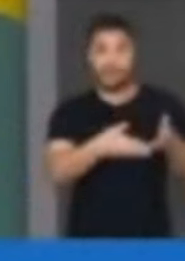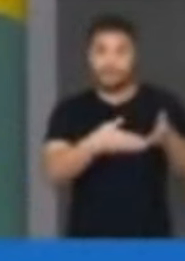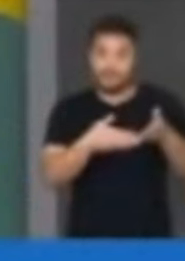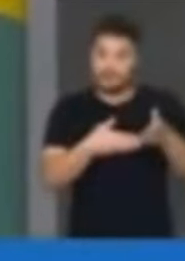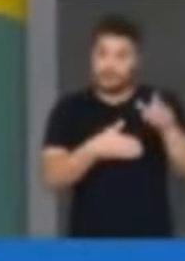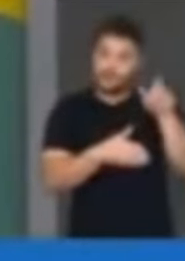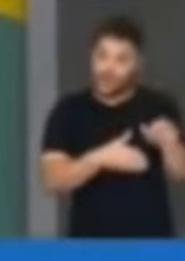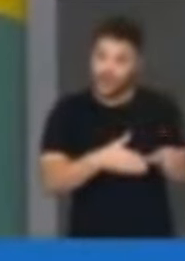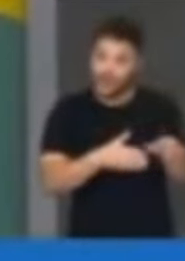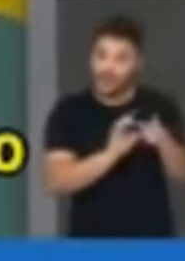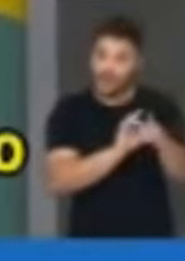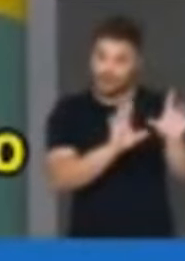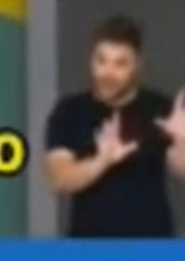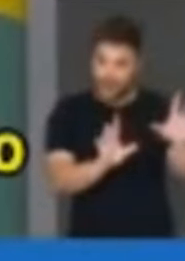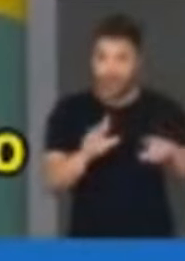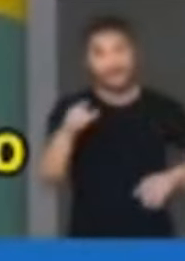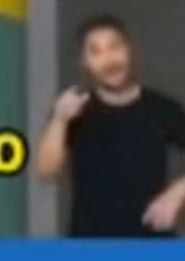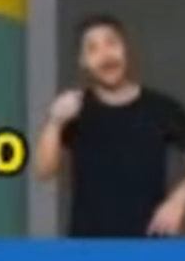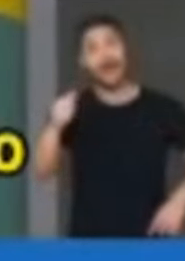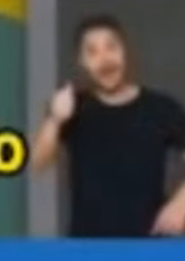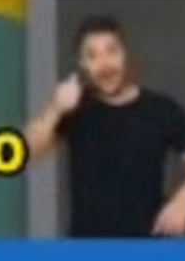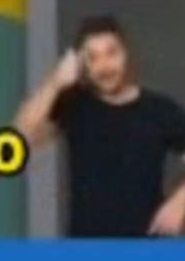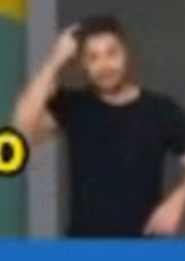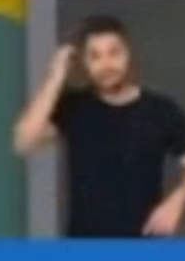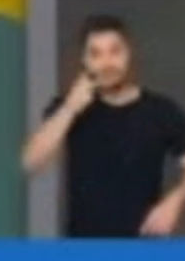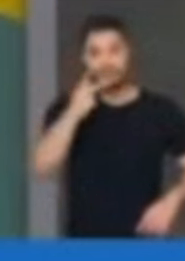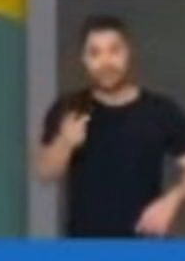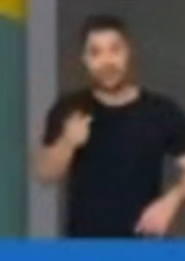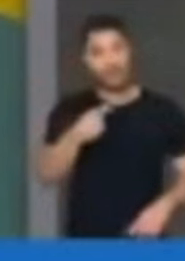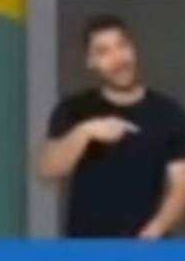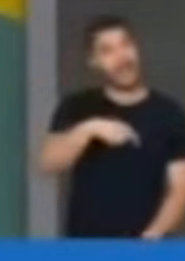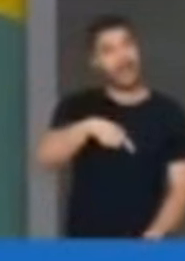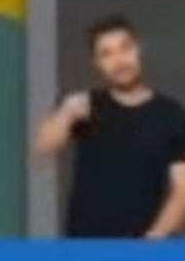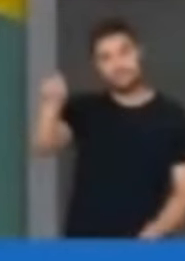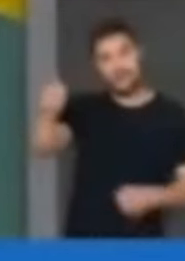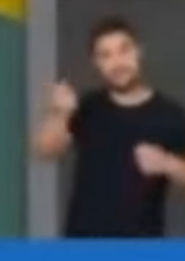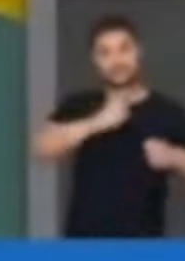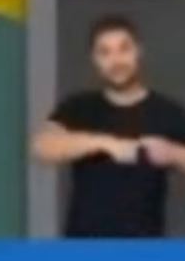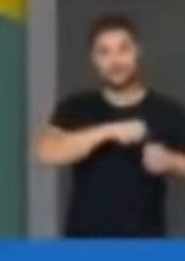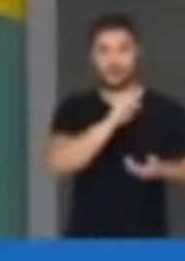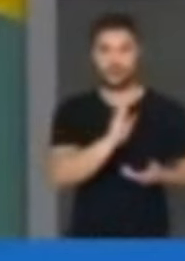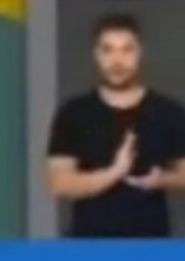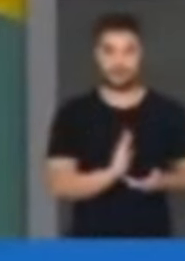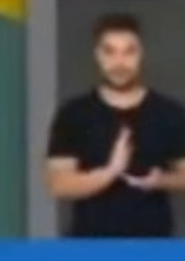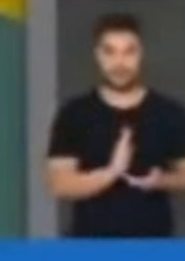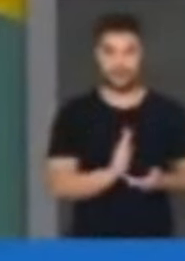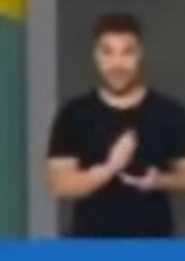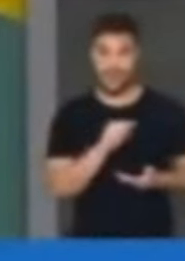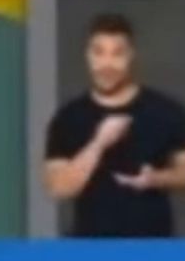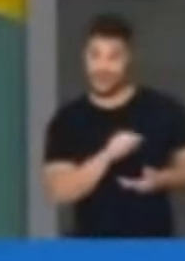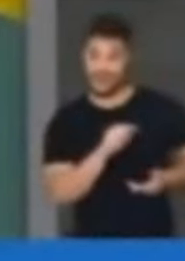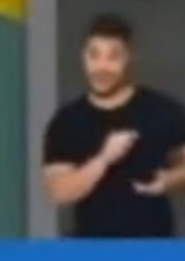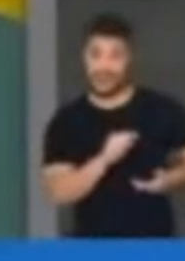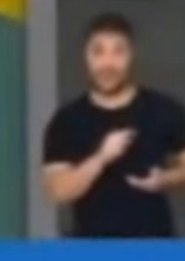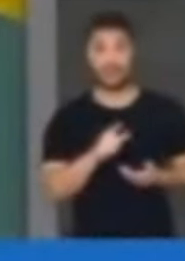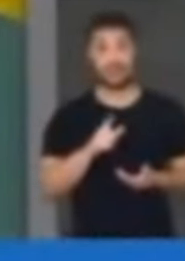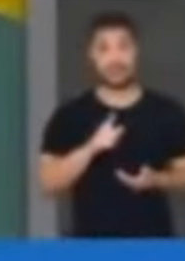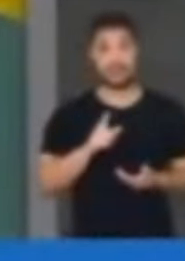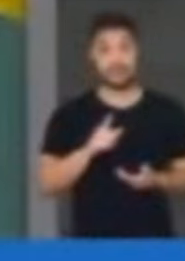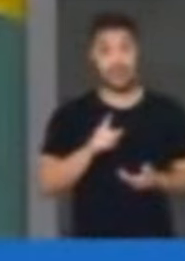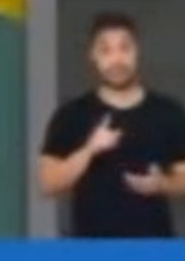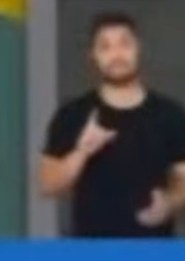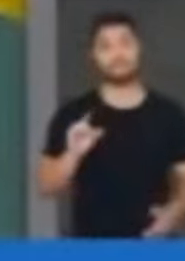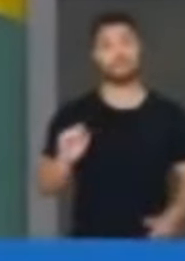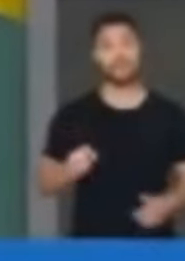Martins, a tese dele é que Felipe Martins foi para os Estados Unidos então e voltou ao Brasil. E ele deu um calote, deu um tudo de